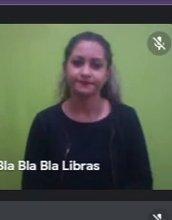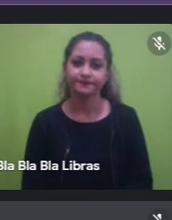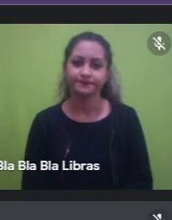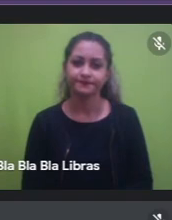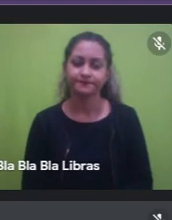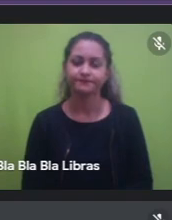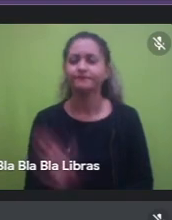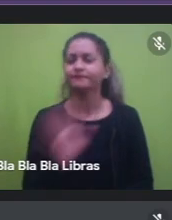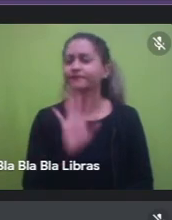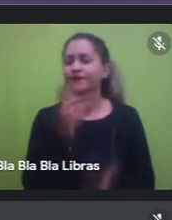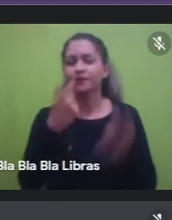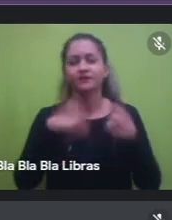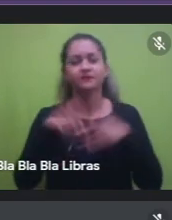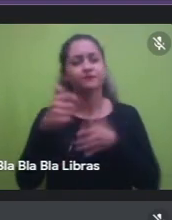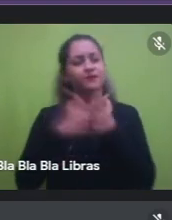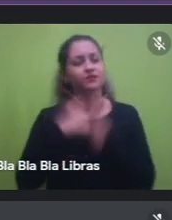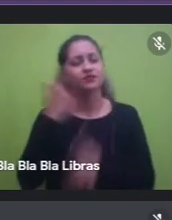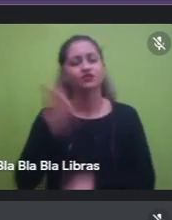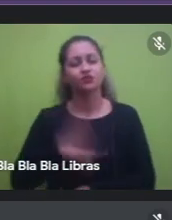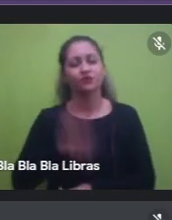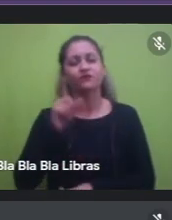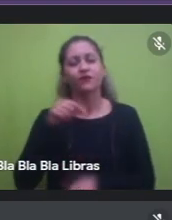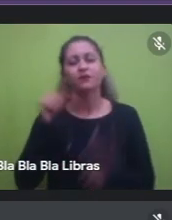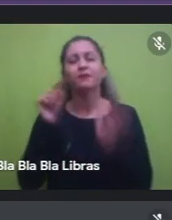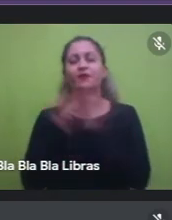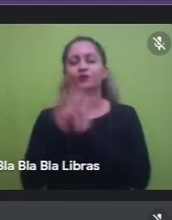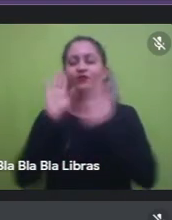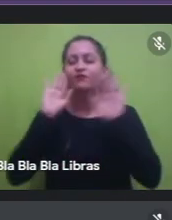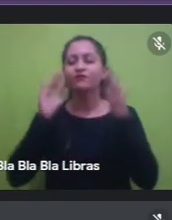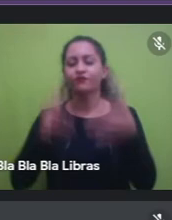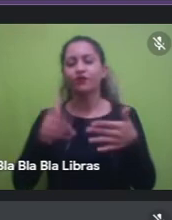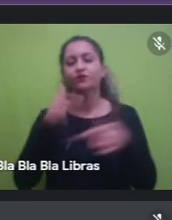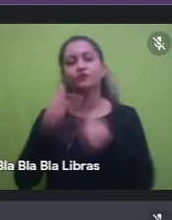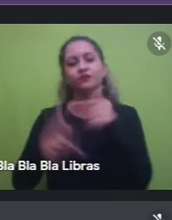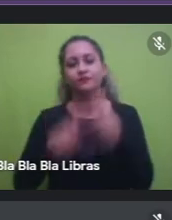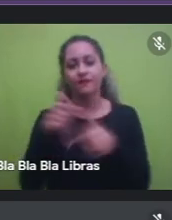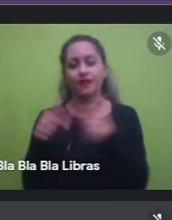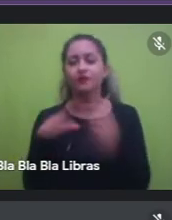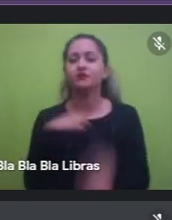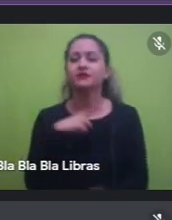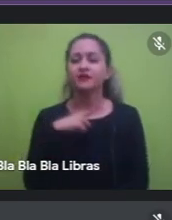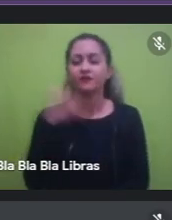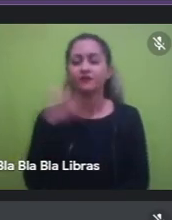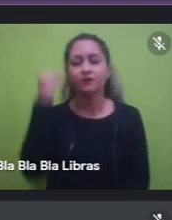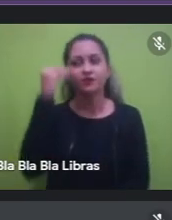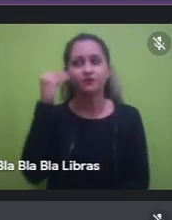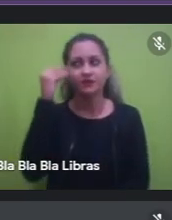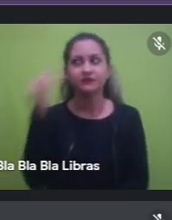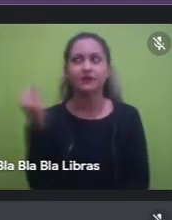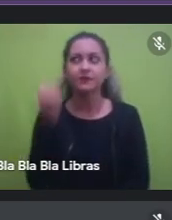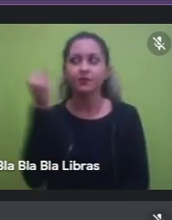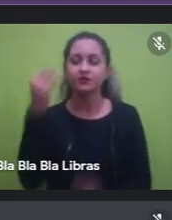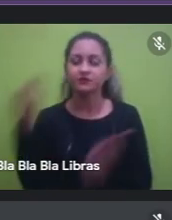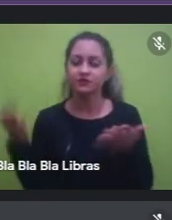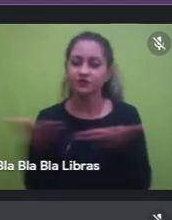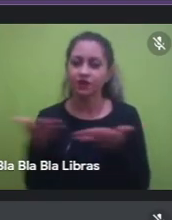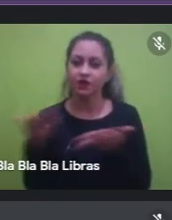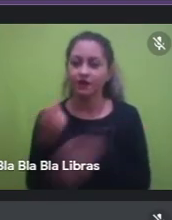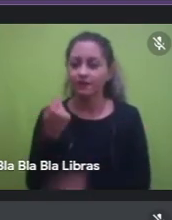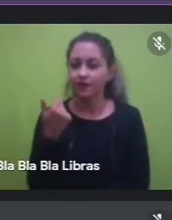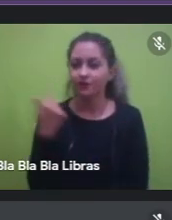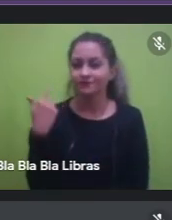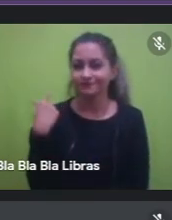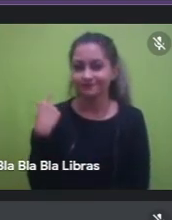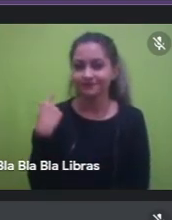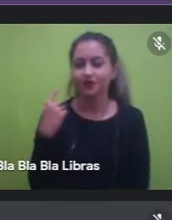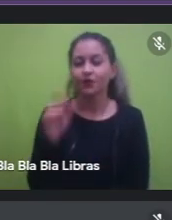entendi bastante, porque ela é uma pergunta foco, inclusive, do trabalho. E nós tivemos uma experiência muito importante agora, Claudinha, que